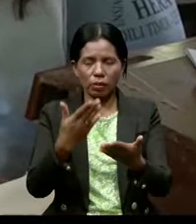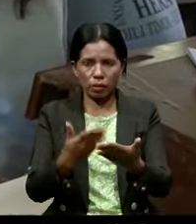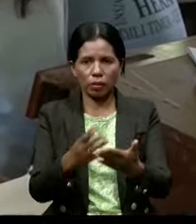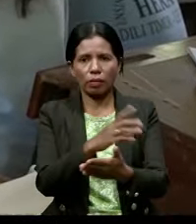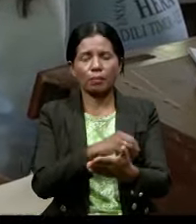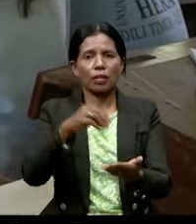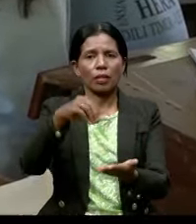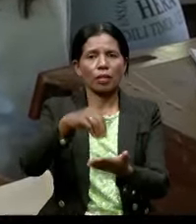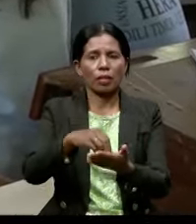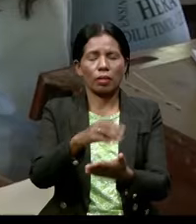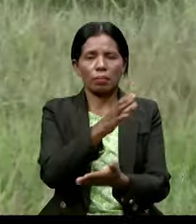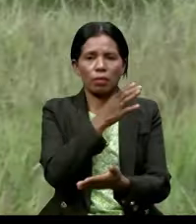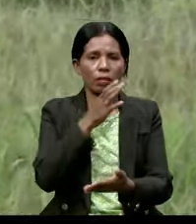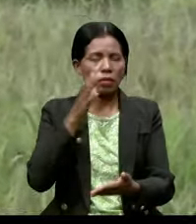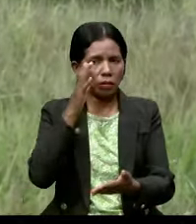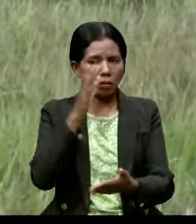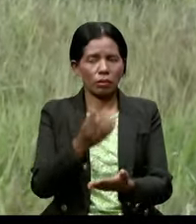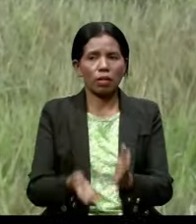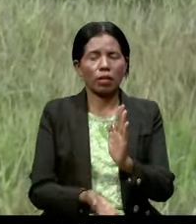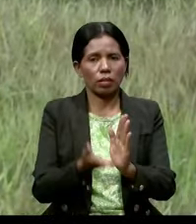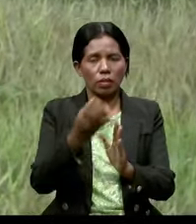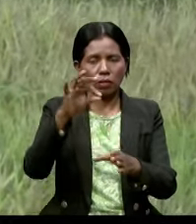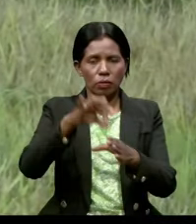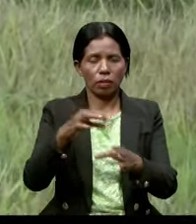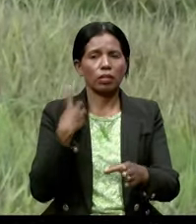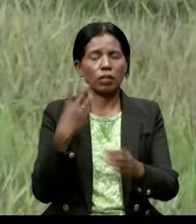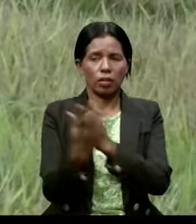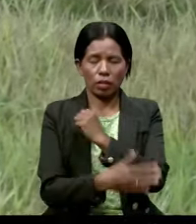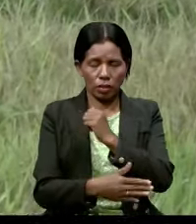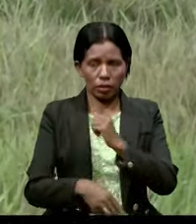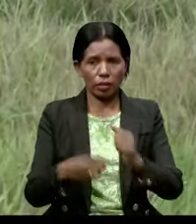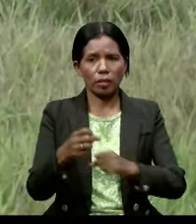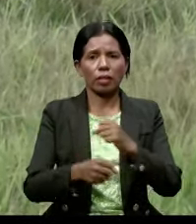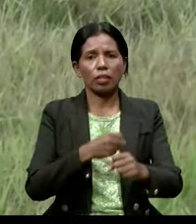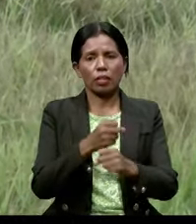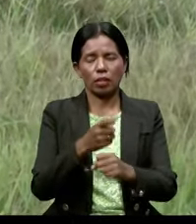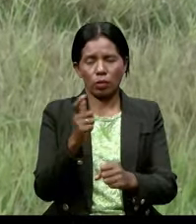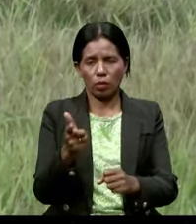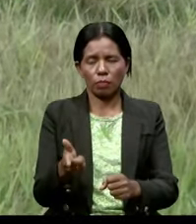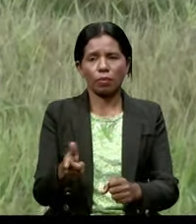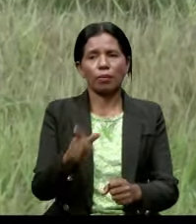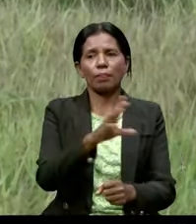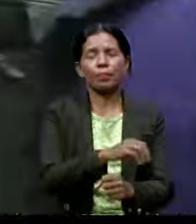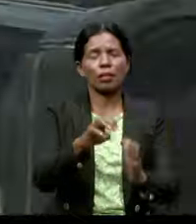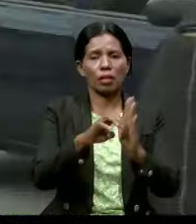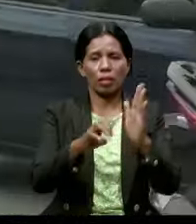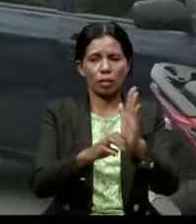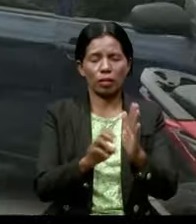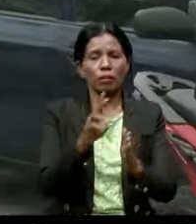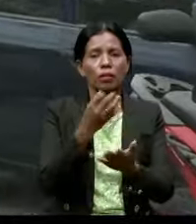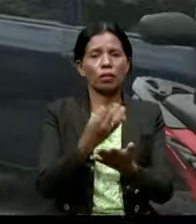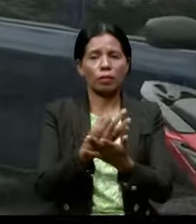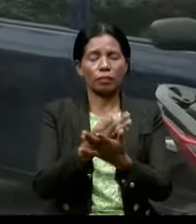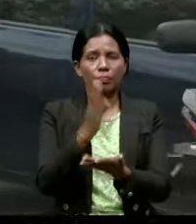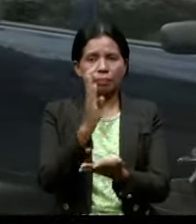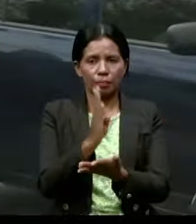no investe ba setor agricultor, o de asa produção ni arreilara. Tamba durante tina ruanulu resine, estado gasta ona osan bilhão